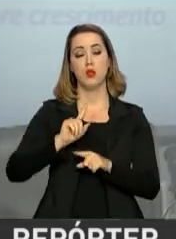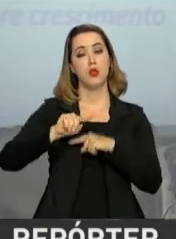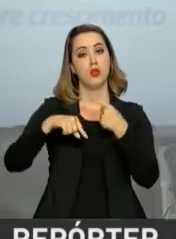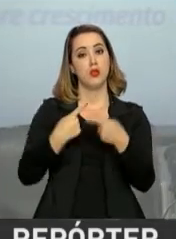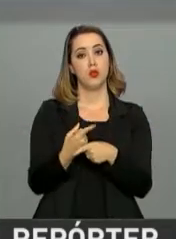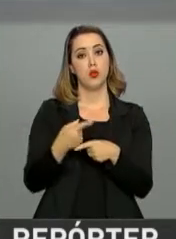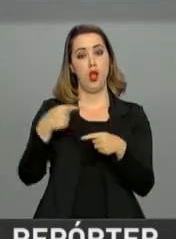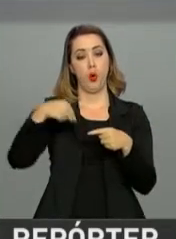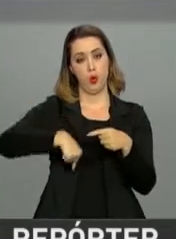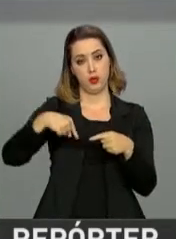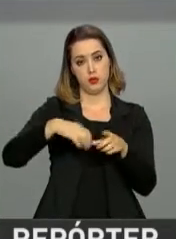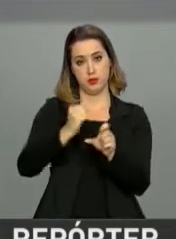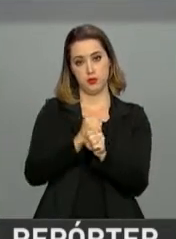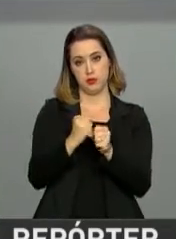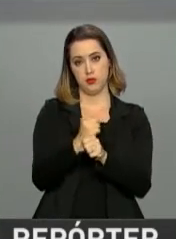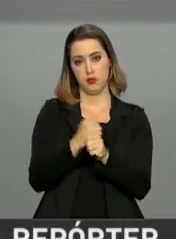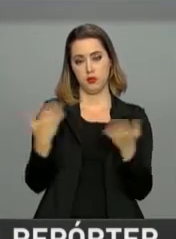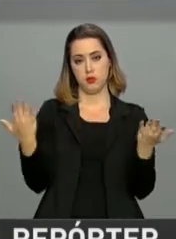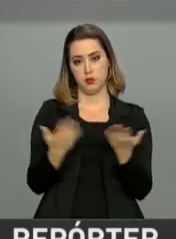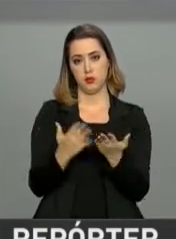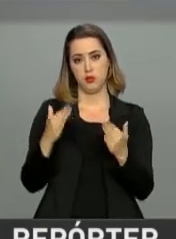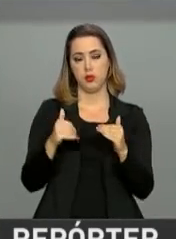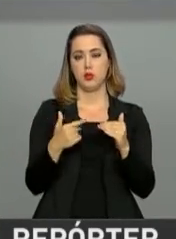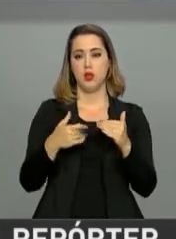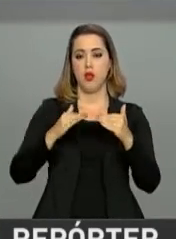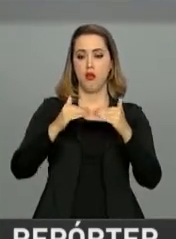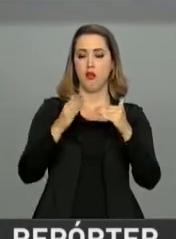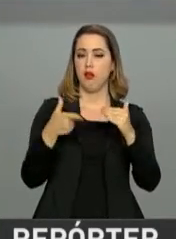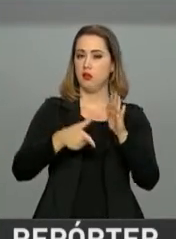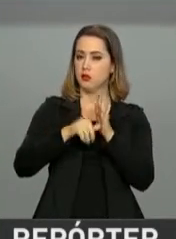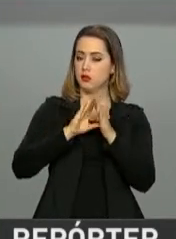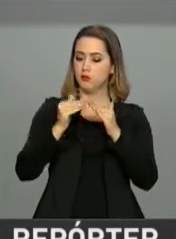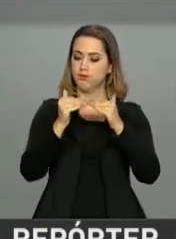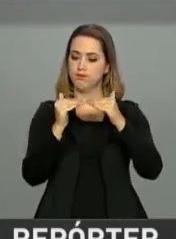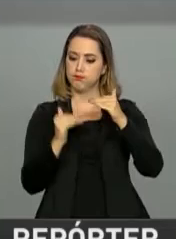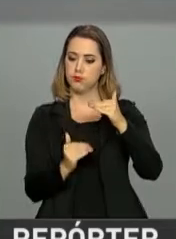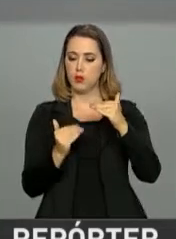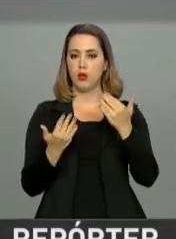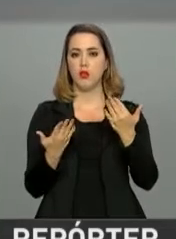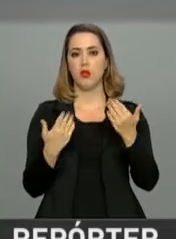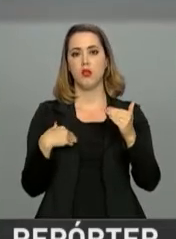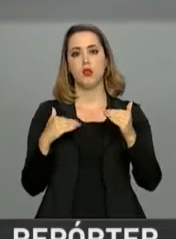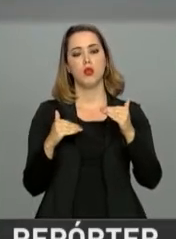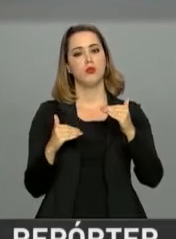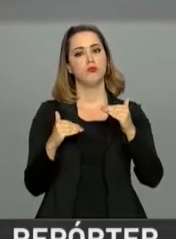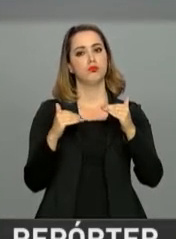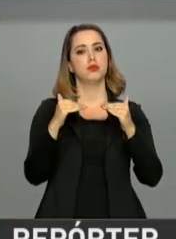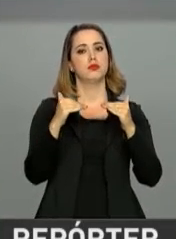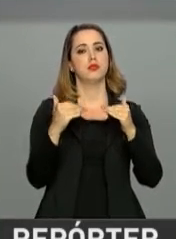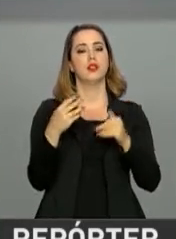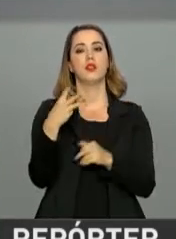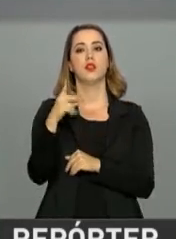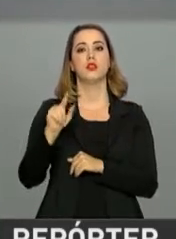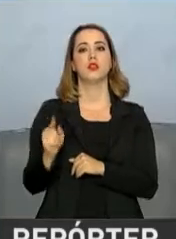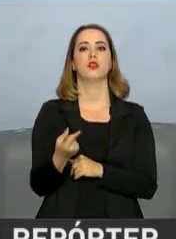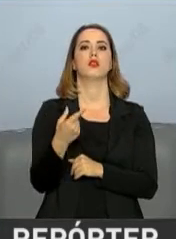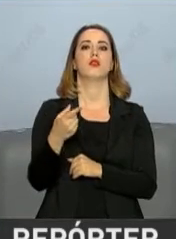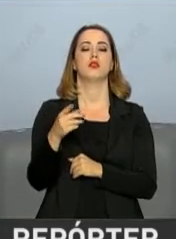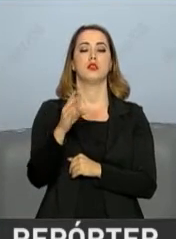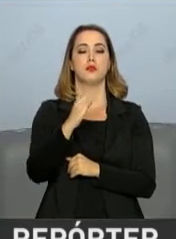2016 a projeção passou de uma queda de menos 3 por cento para uma redução de 3 e meio por cento do pib